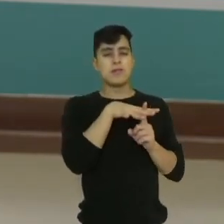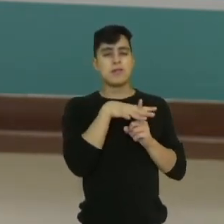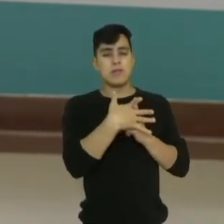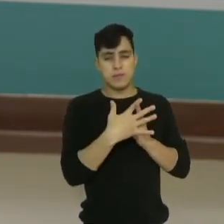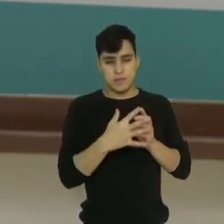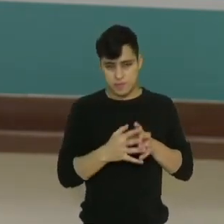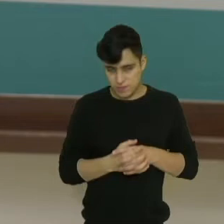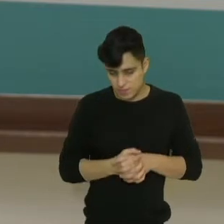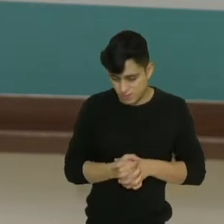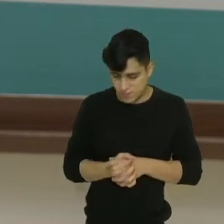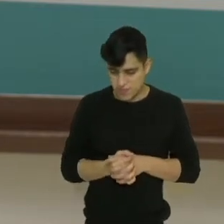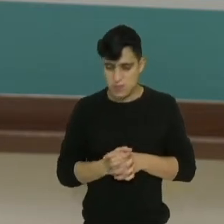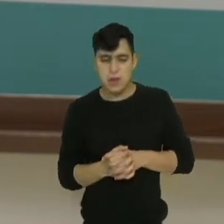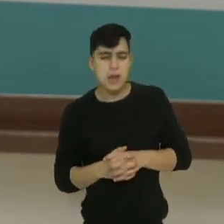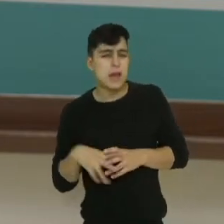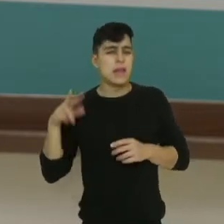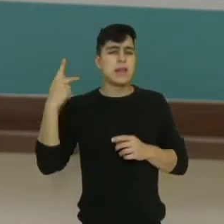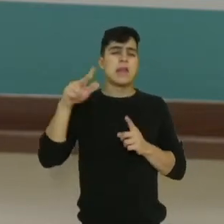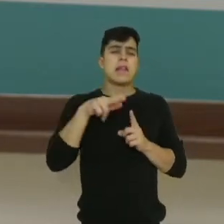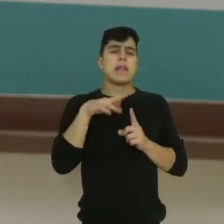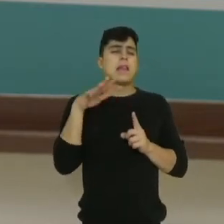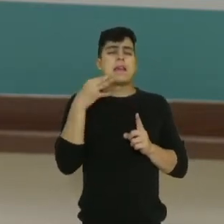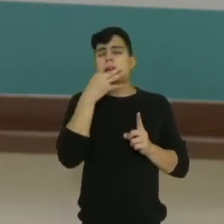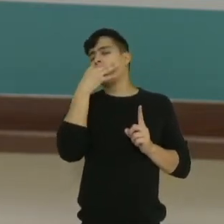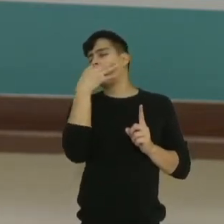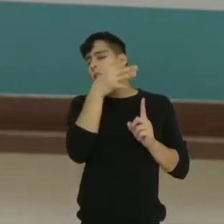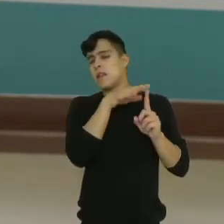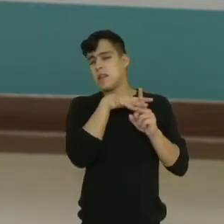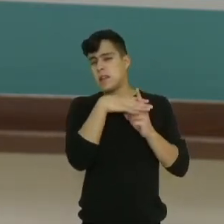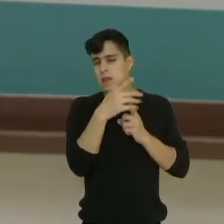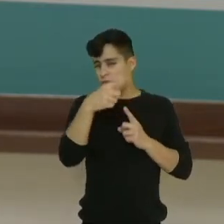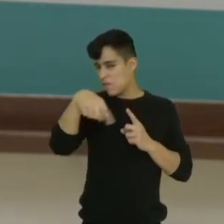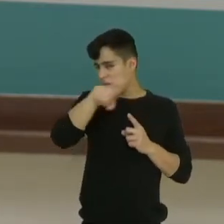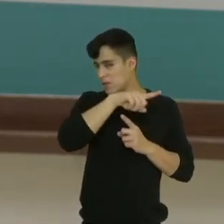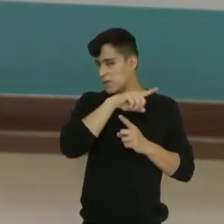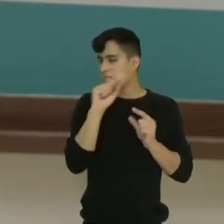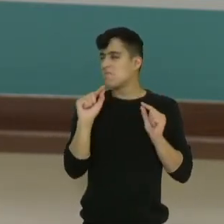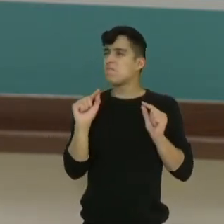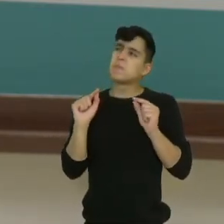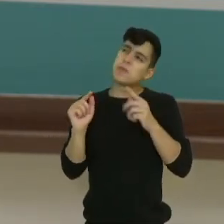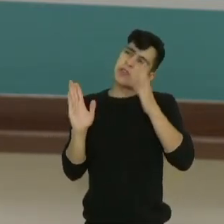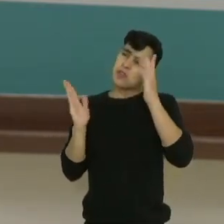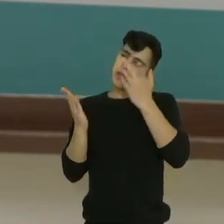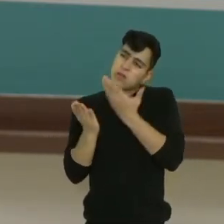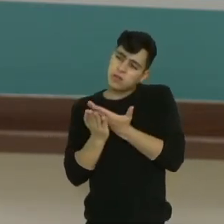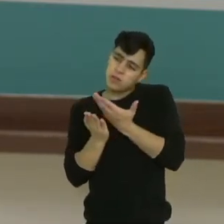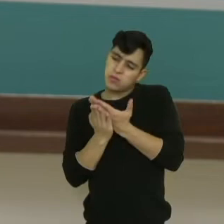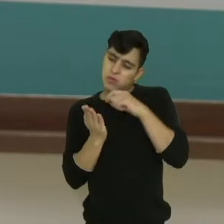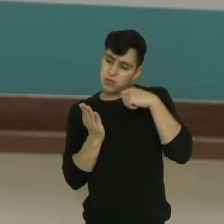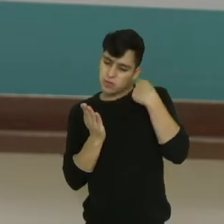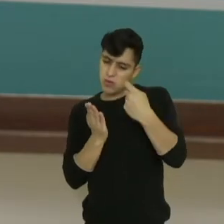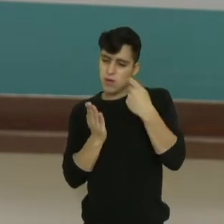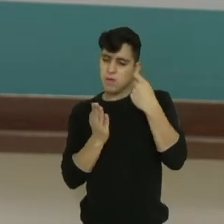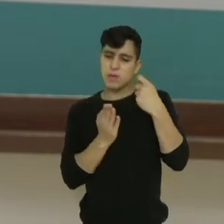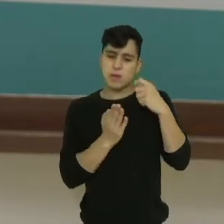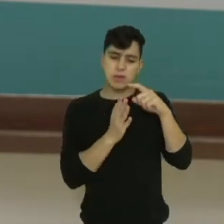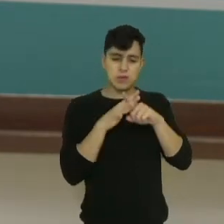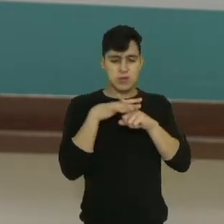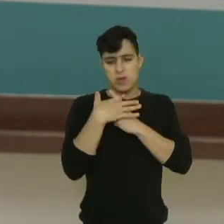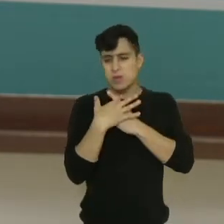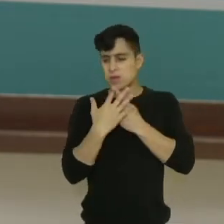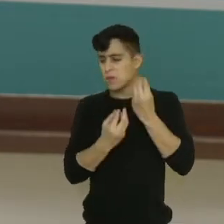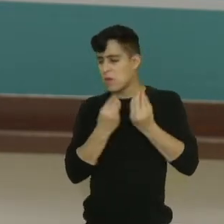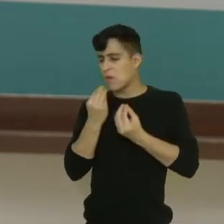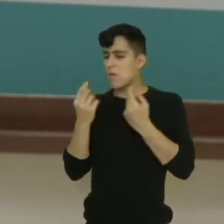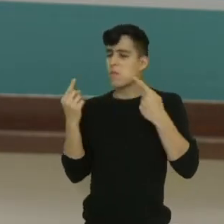socialista. Qual é essa crítica? O que você, que já falou sobre e já estudou sobre mecanismos socialistas,